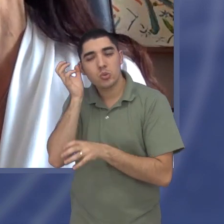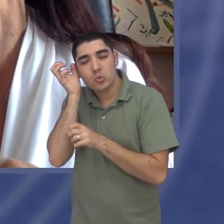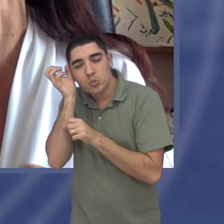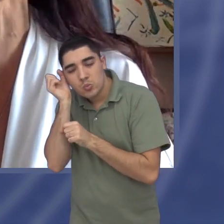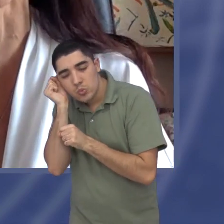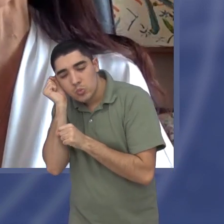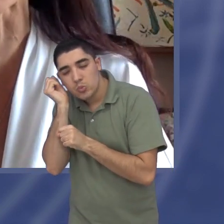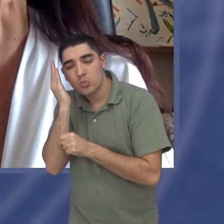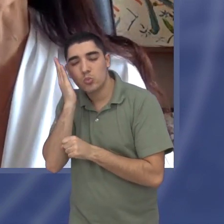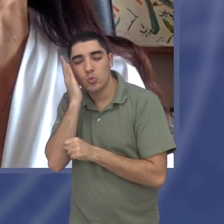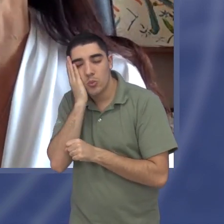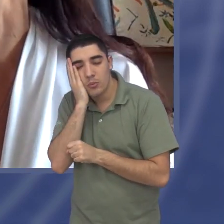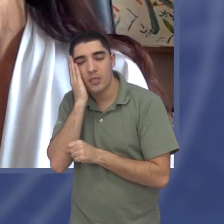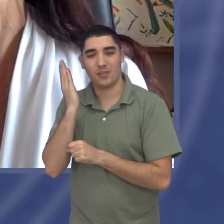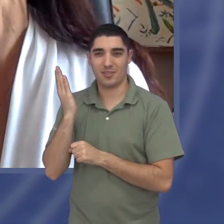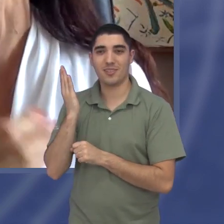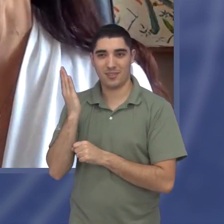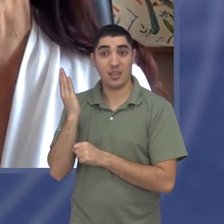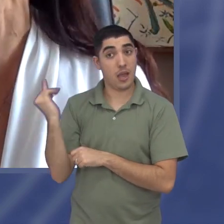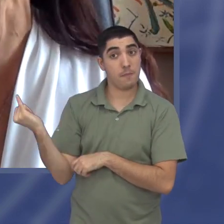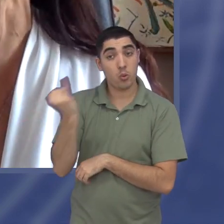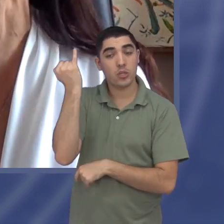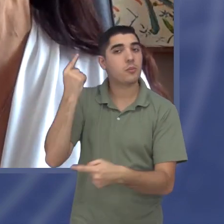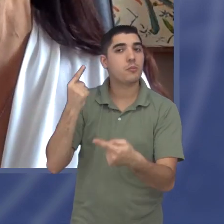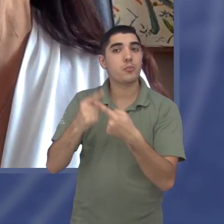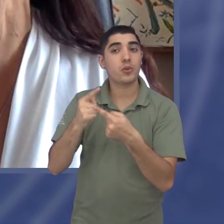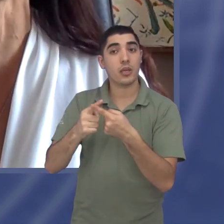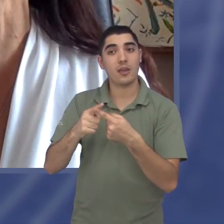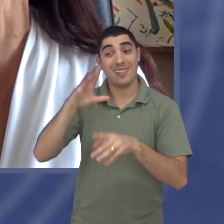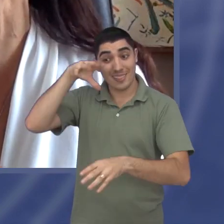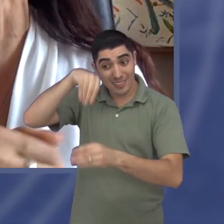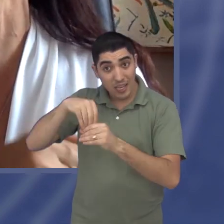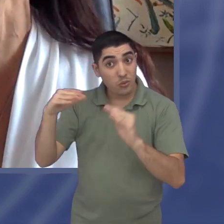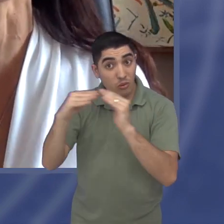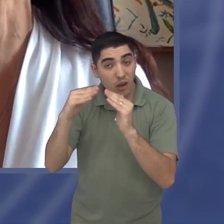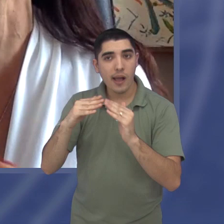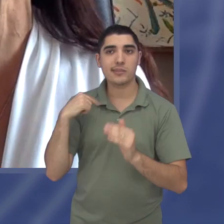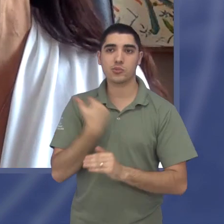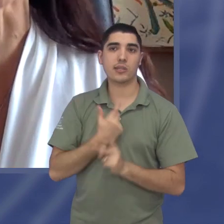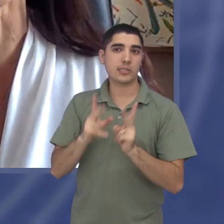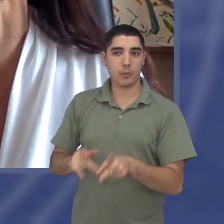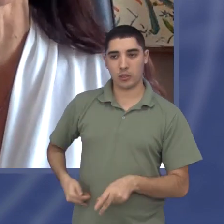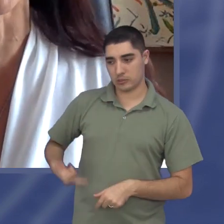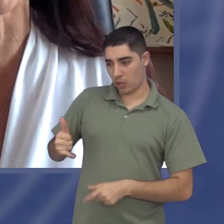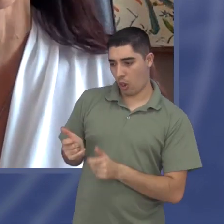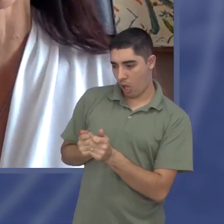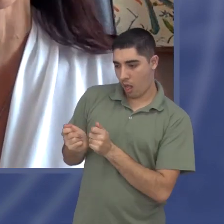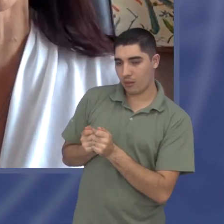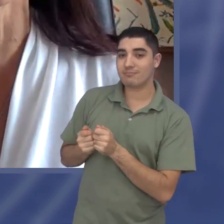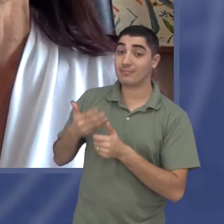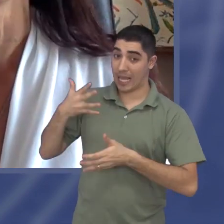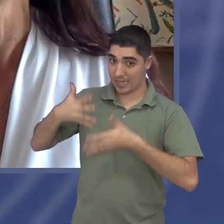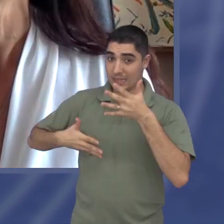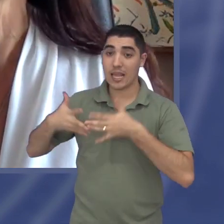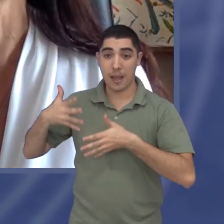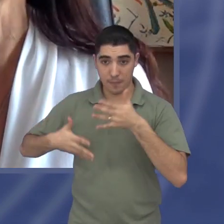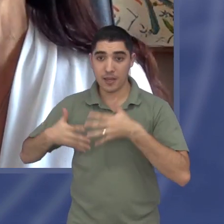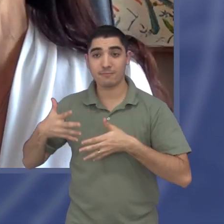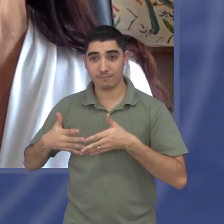sono e da gente desconectar um pouco, porque a gente tem esse estímulo hoje dentro de casa, no nosso celular, em qualquer lugar,